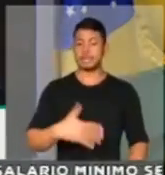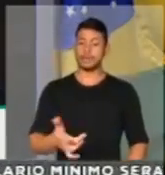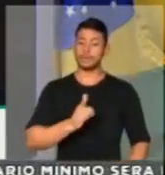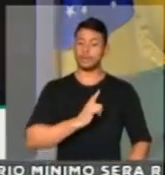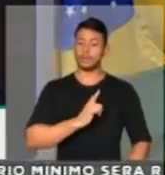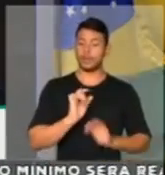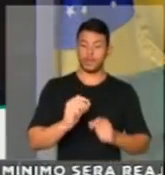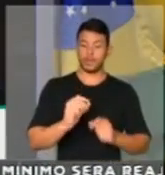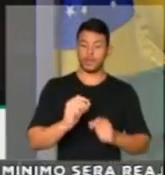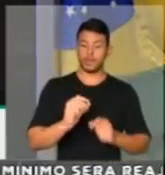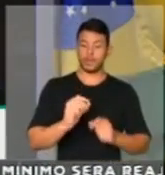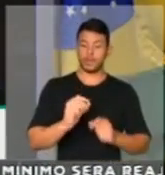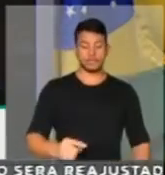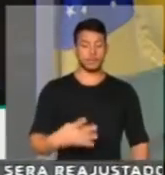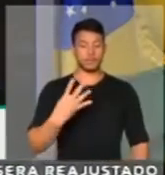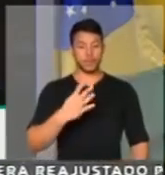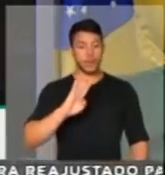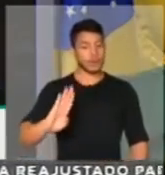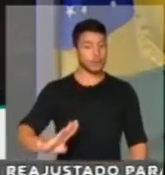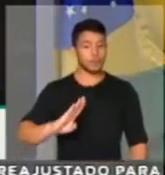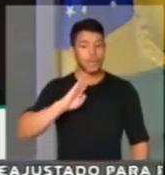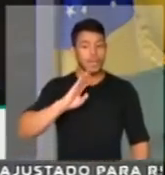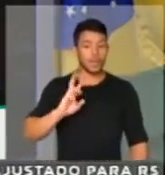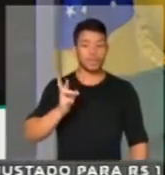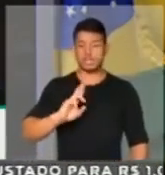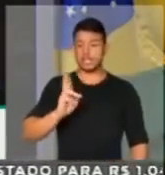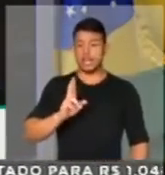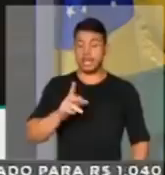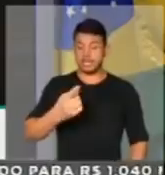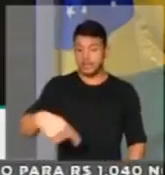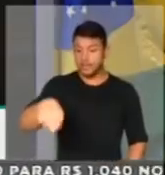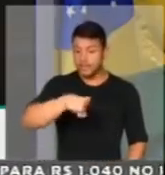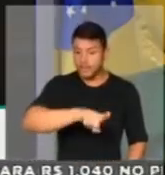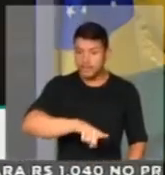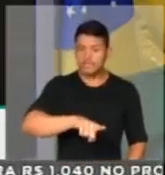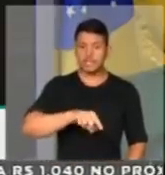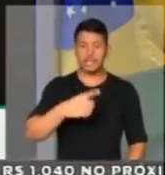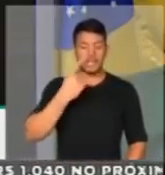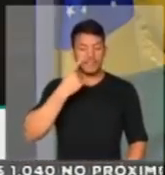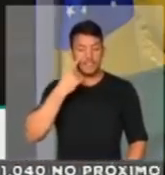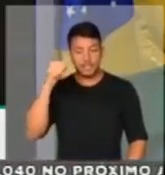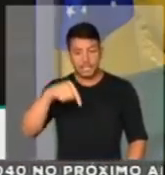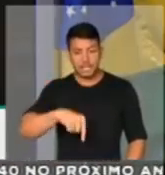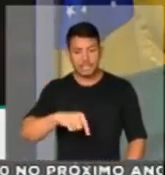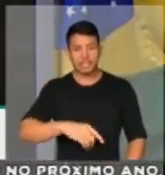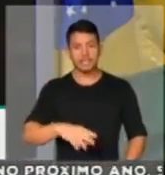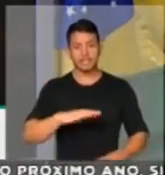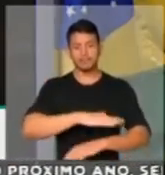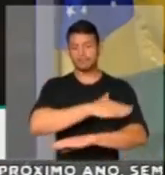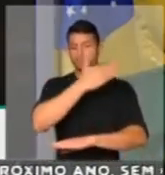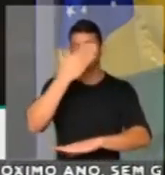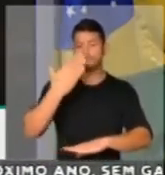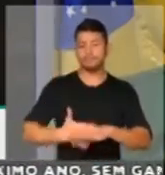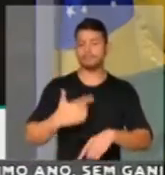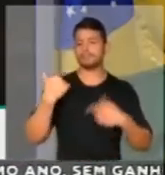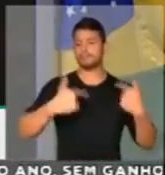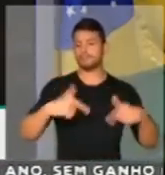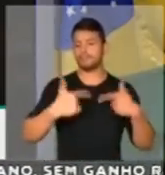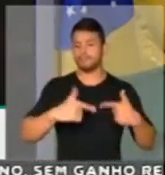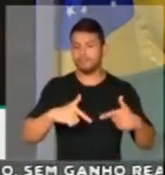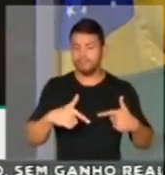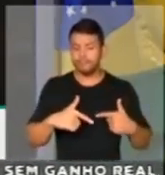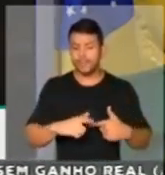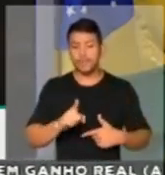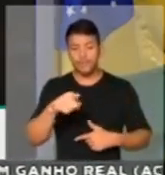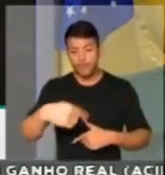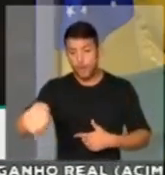R$ 3.4 bilhões para você que me assiste, para você que acorda cedo, vai dormir tarde, trabalha o dia inteiro e não tem condições de fazer lobby aqui no